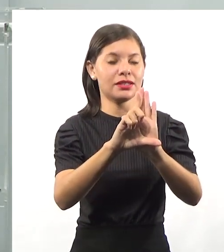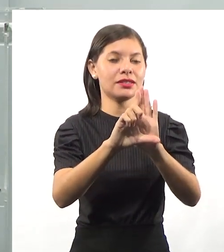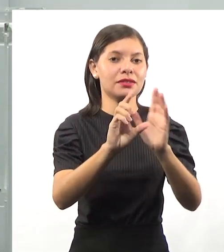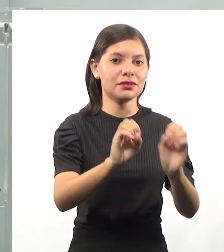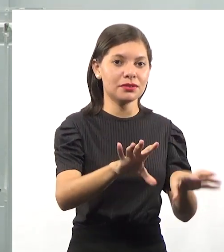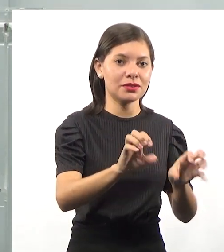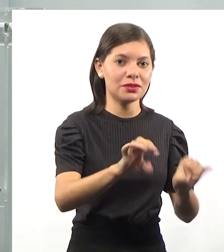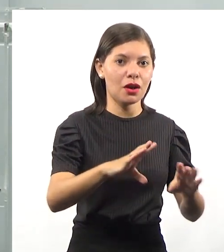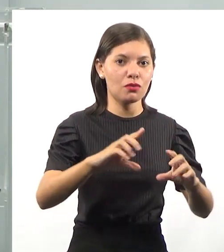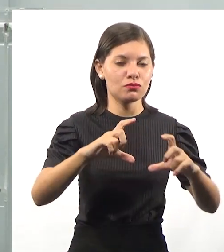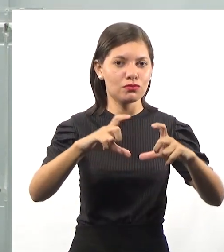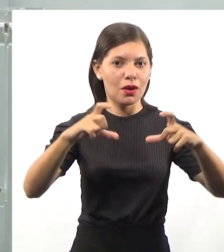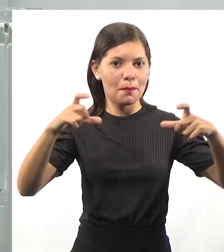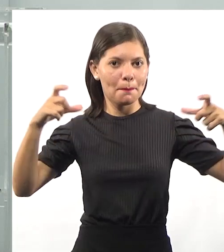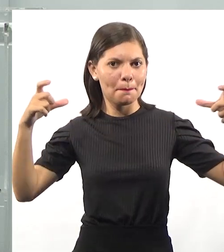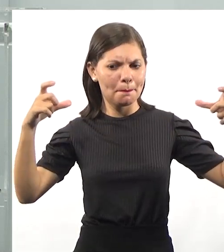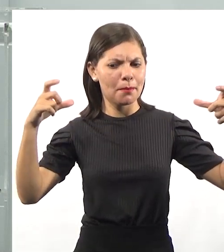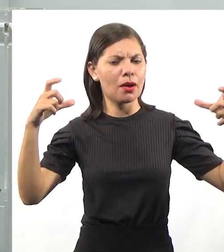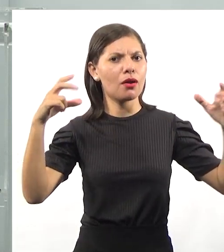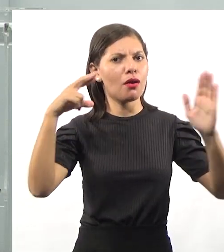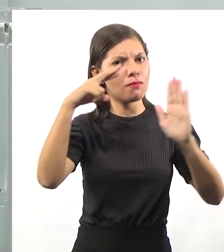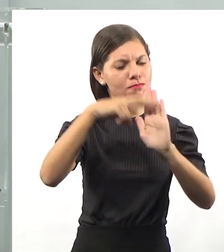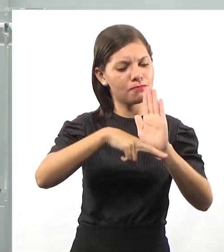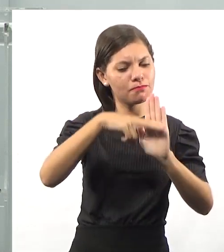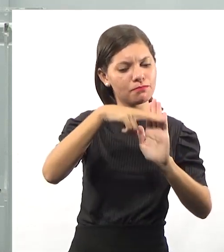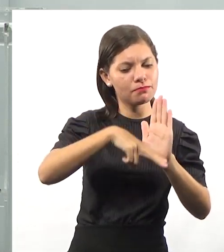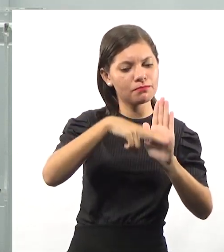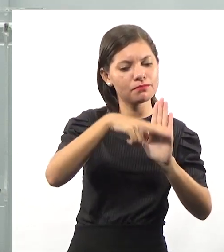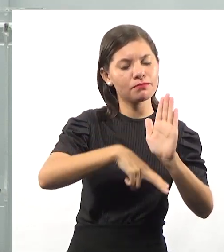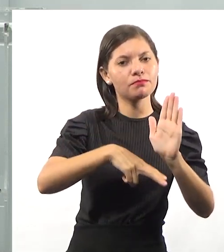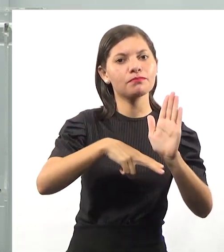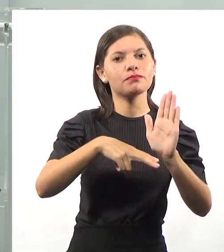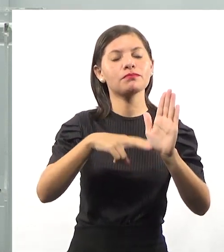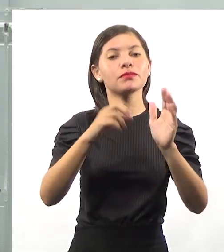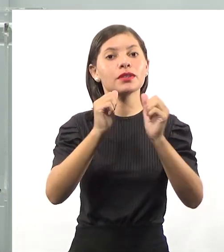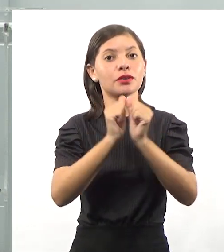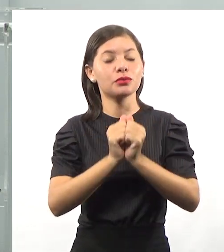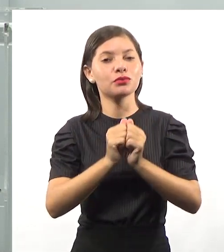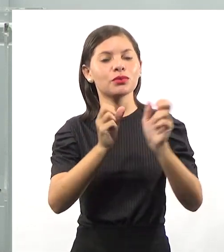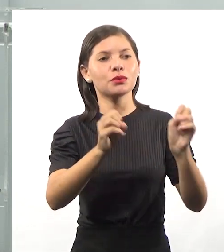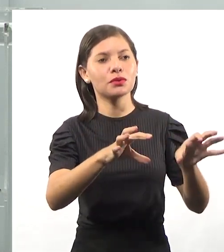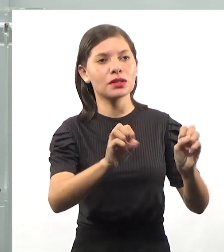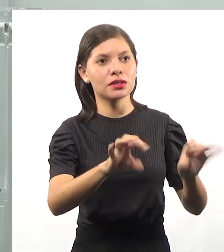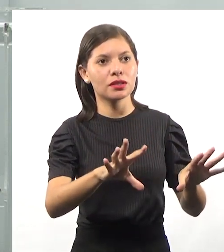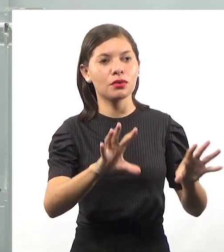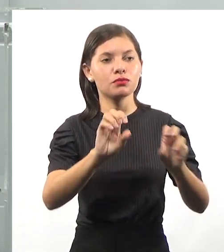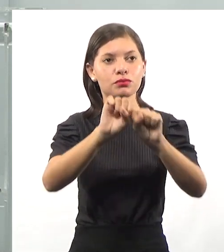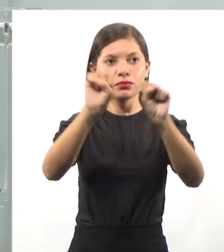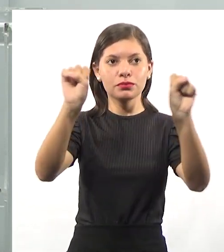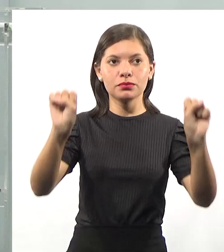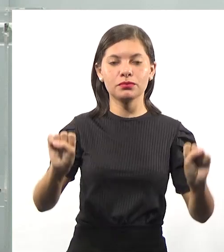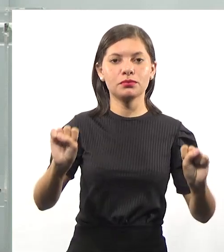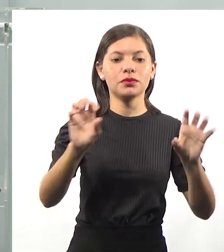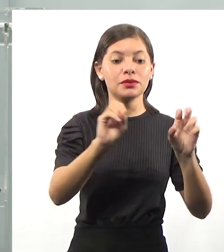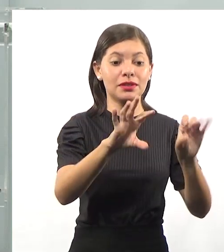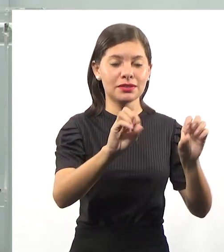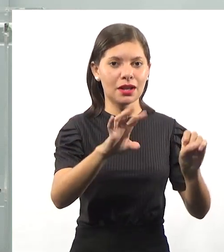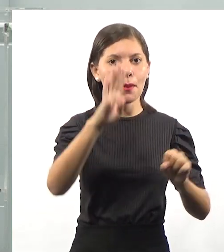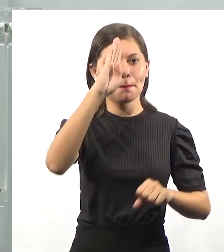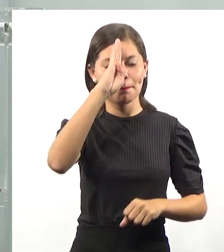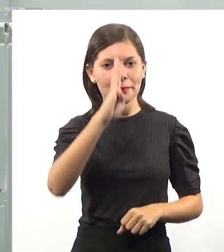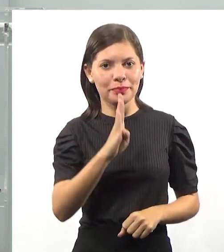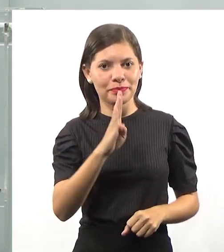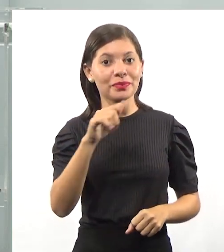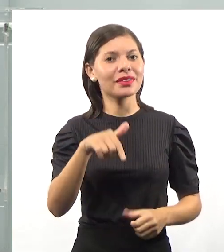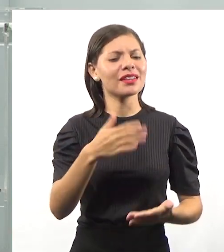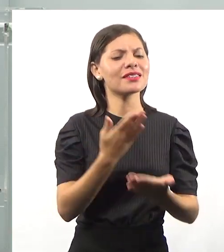é a maior normativa que rege a educação e o sistema educacional brasileiro. E nesse